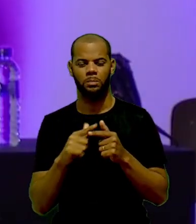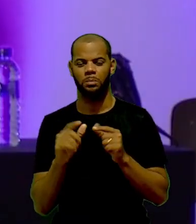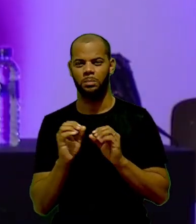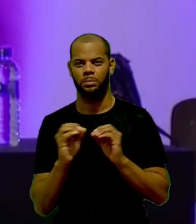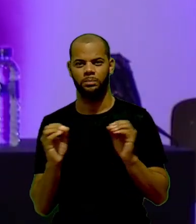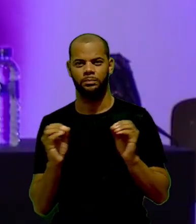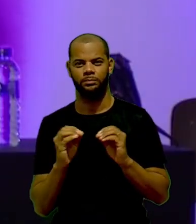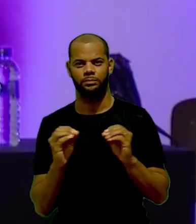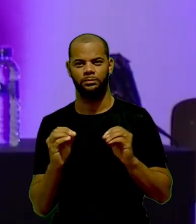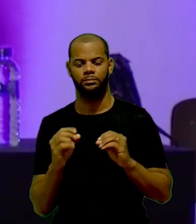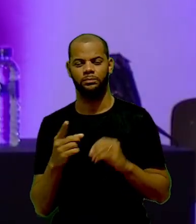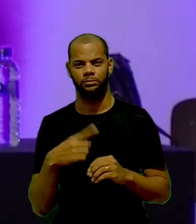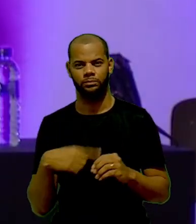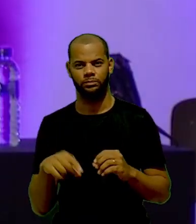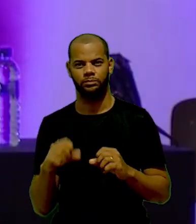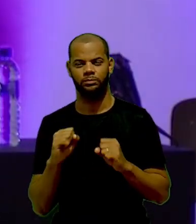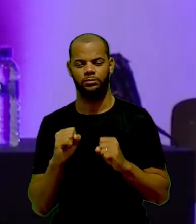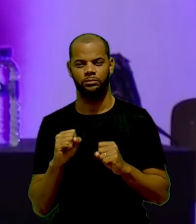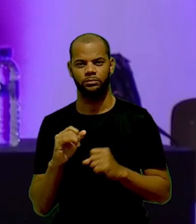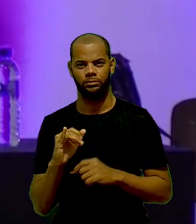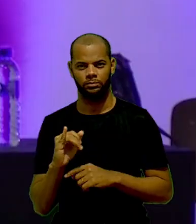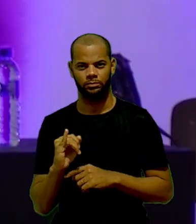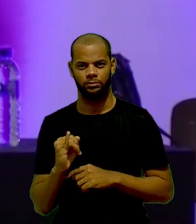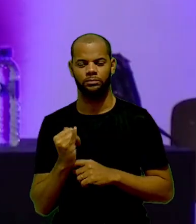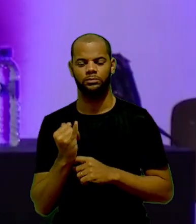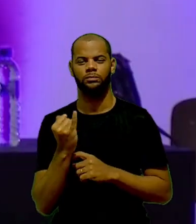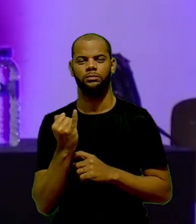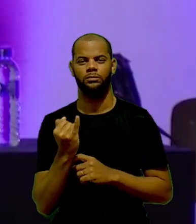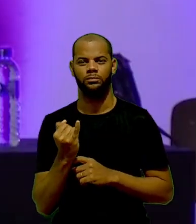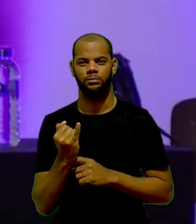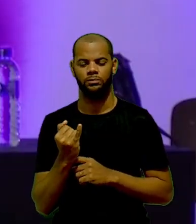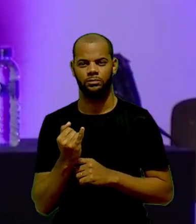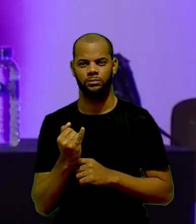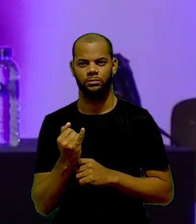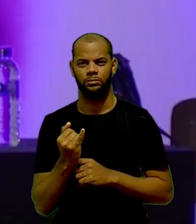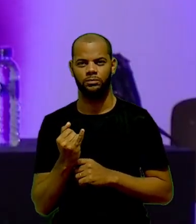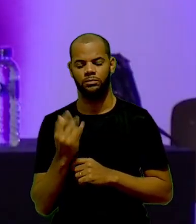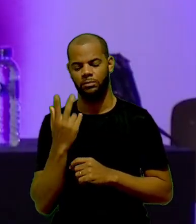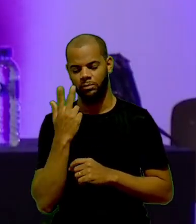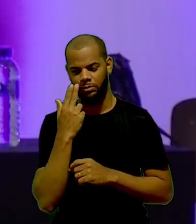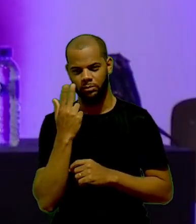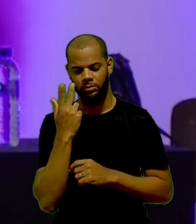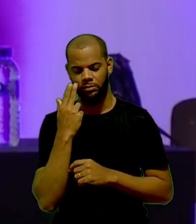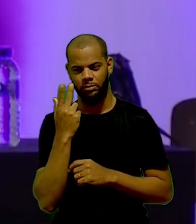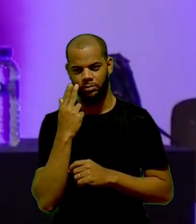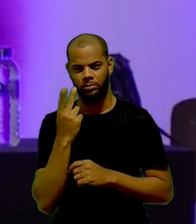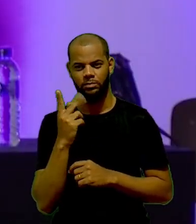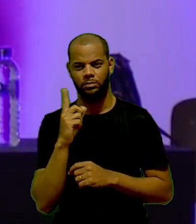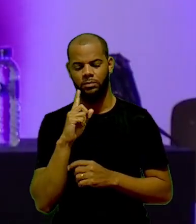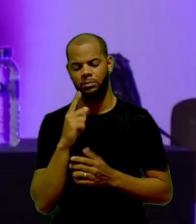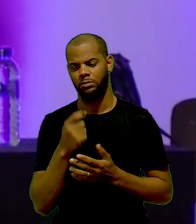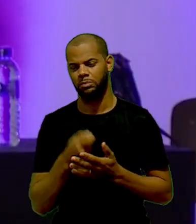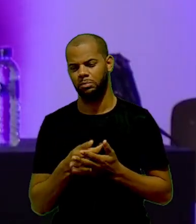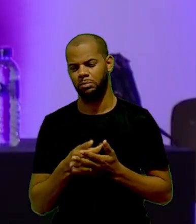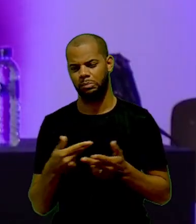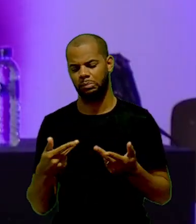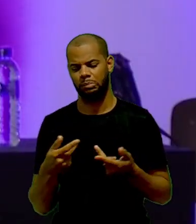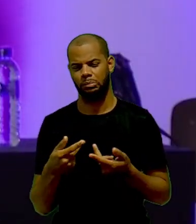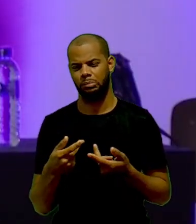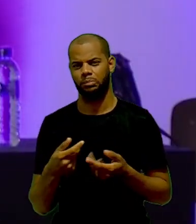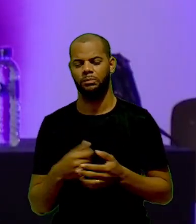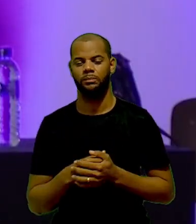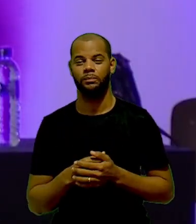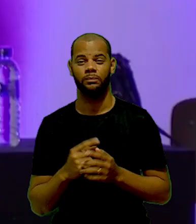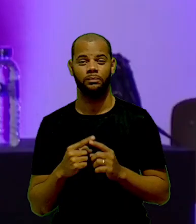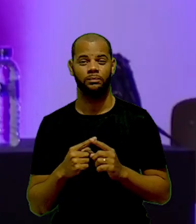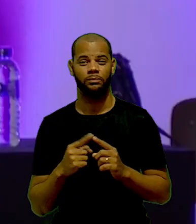Nós podemos aproveitar essa energia tranquilamente para as nossas necessidades. Mas essa